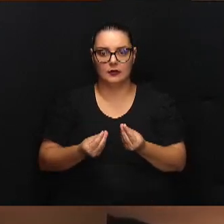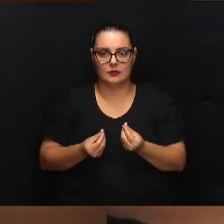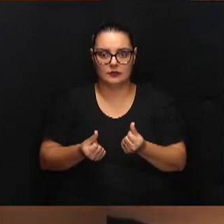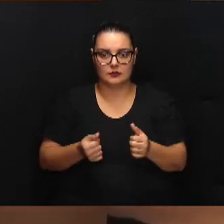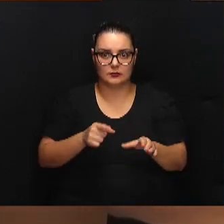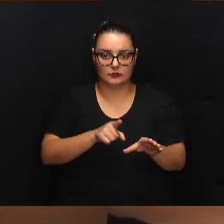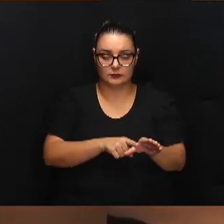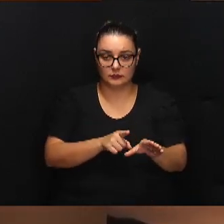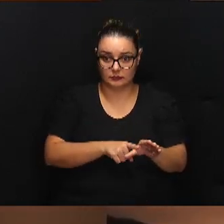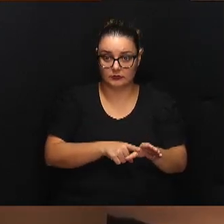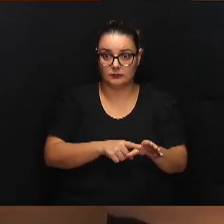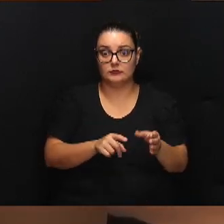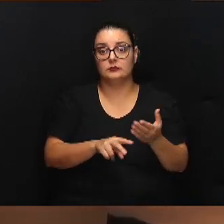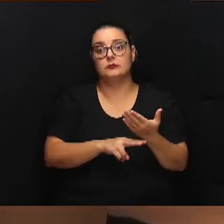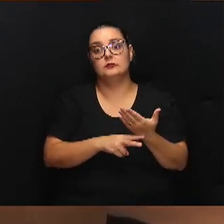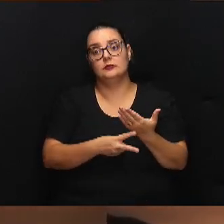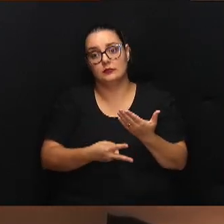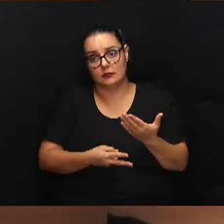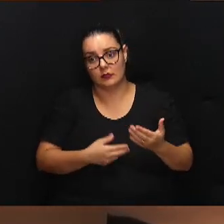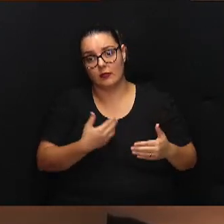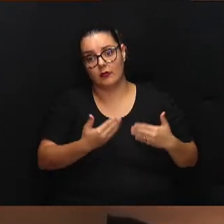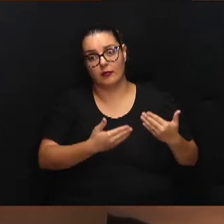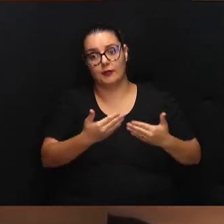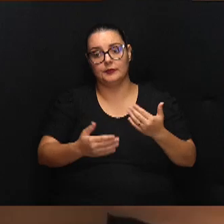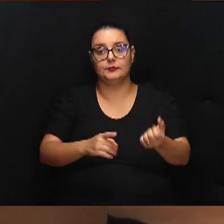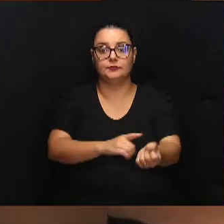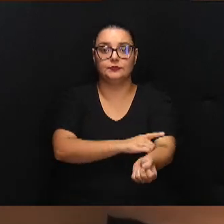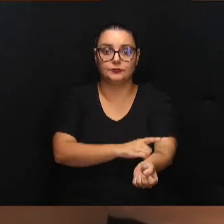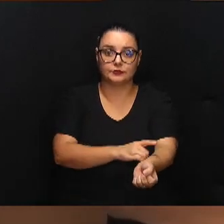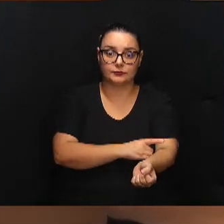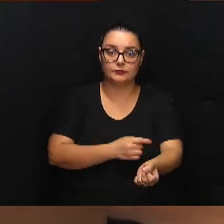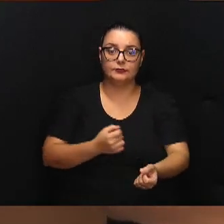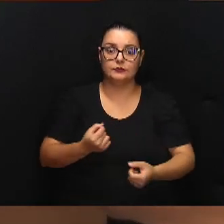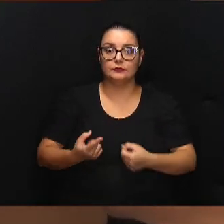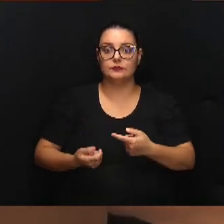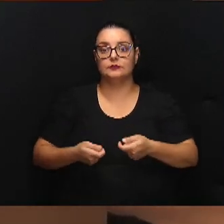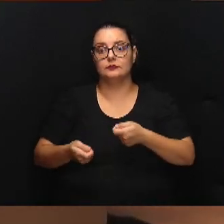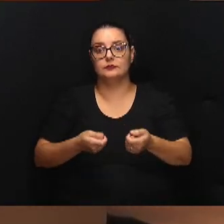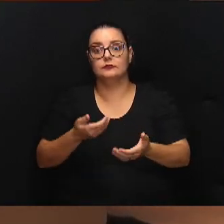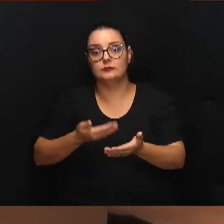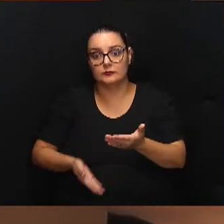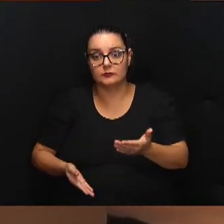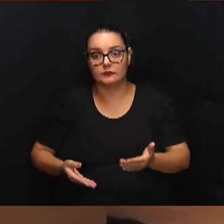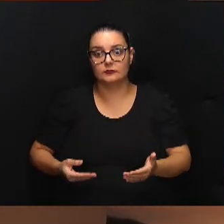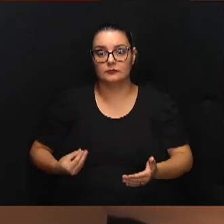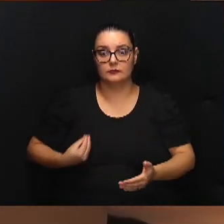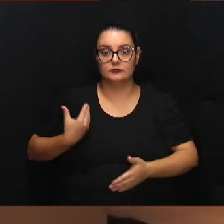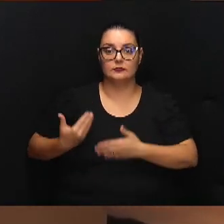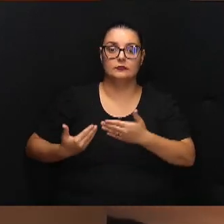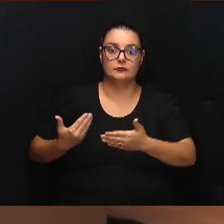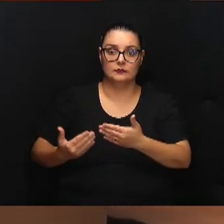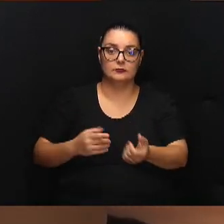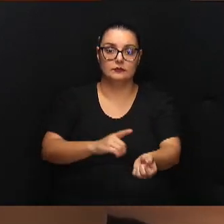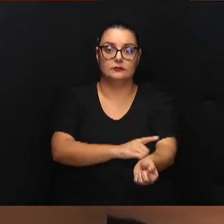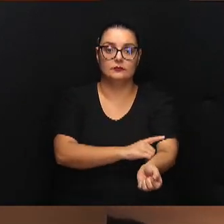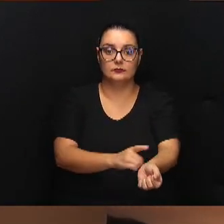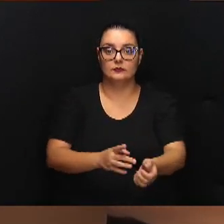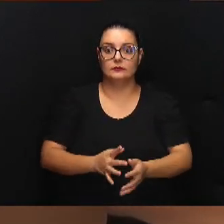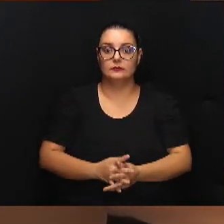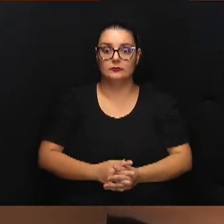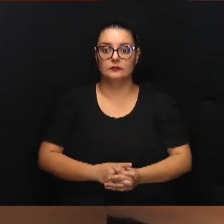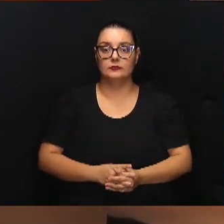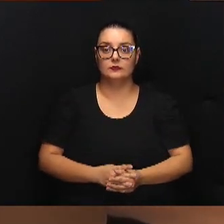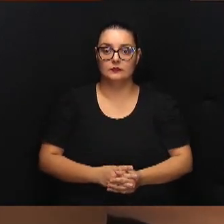pés, mas fruto de muito tempo aí de diabetes e alguns descontroles ao longo dessa vida com diabetes, né?